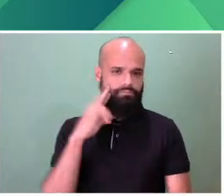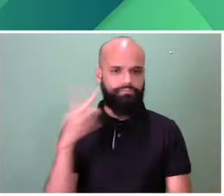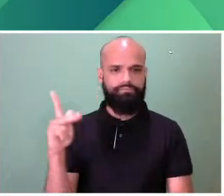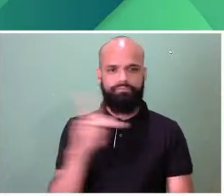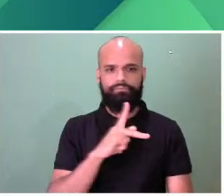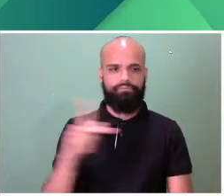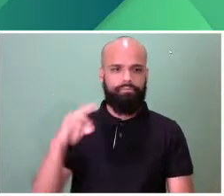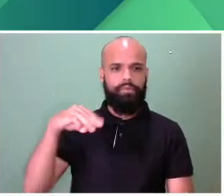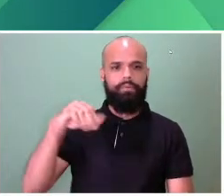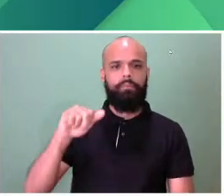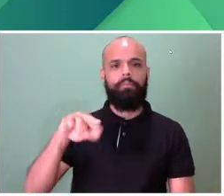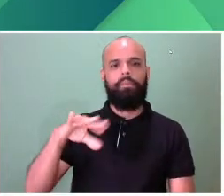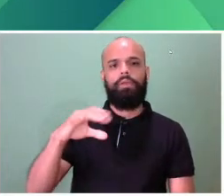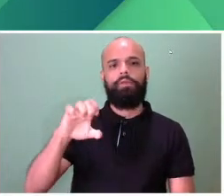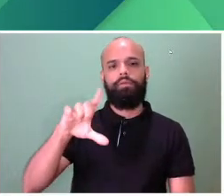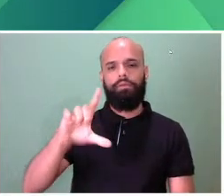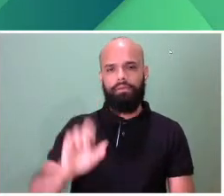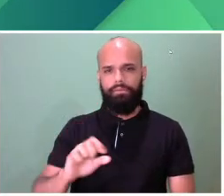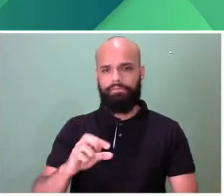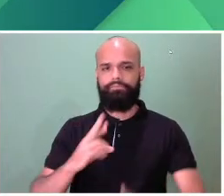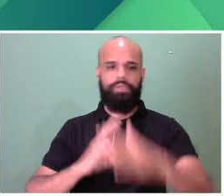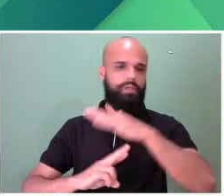Marcele Regina Nogueira Pereira.